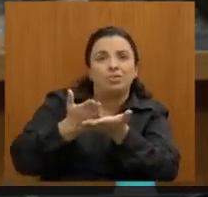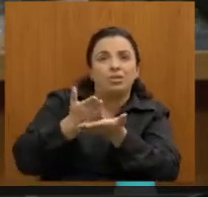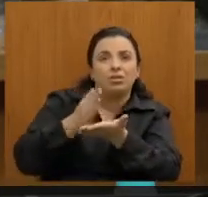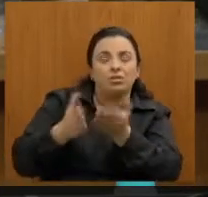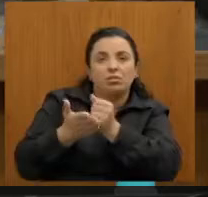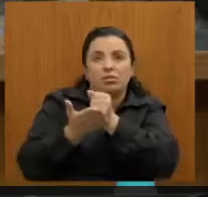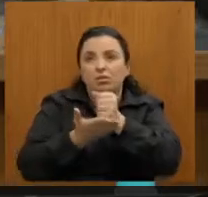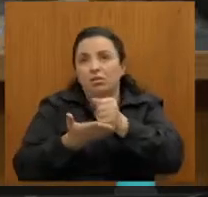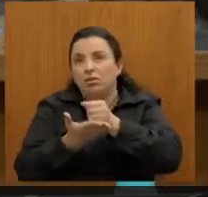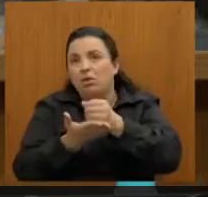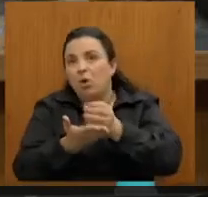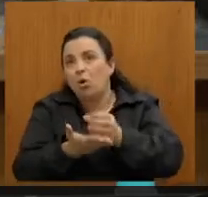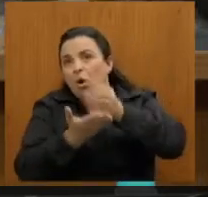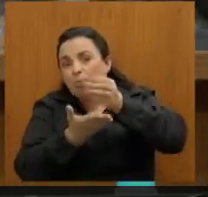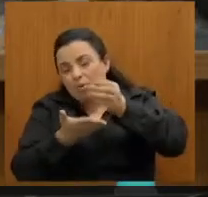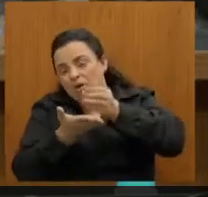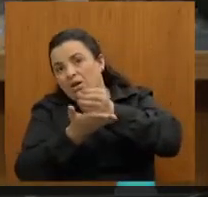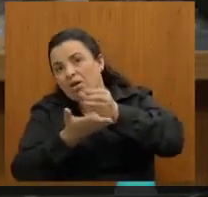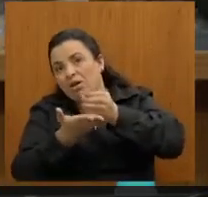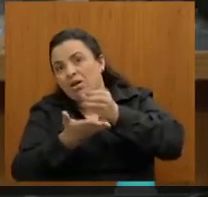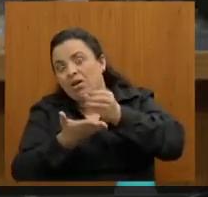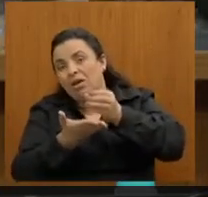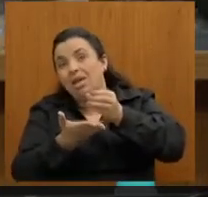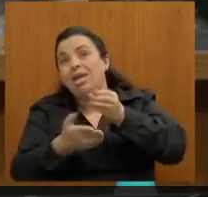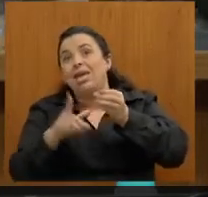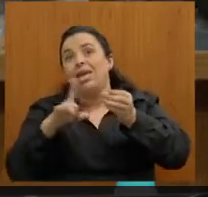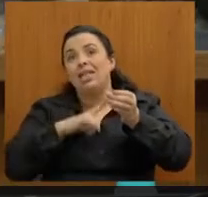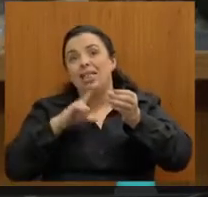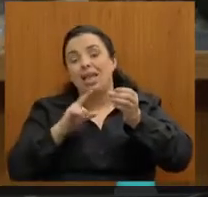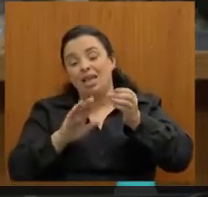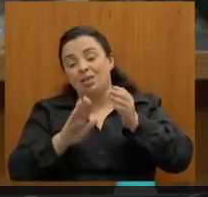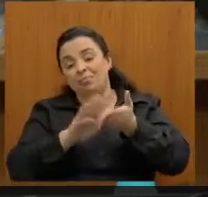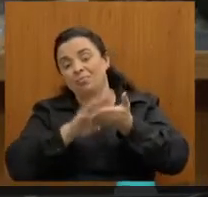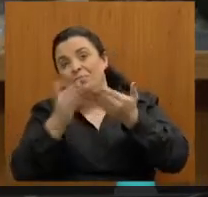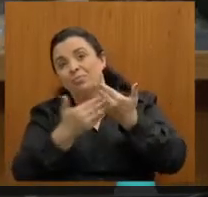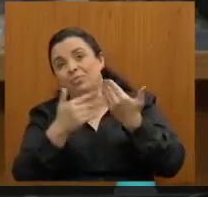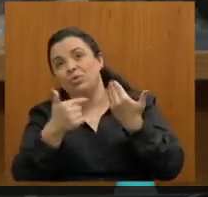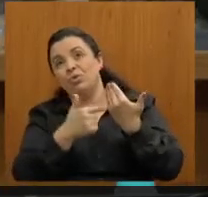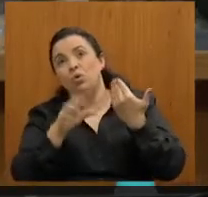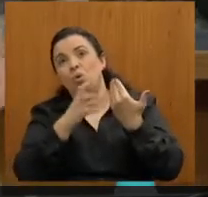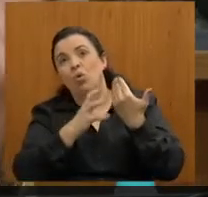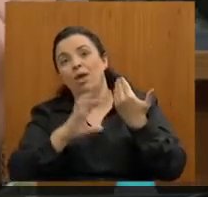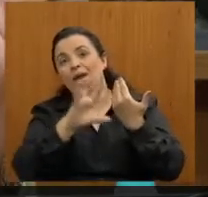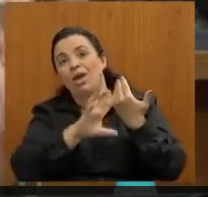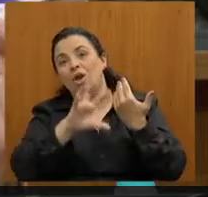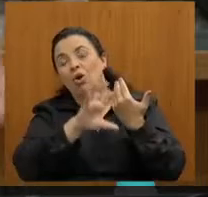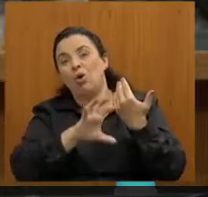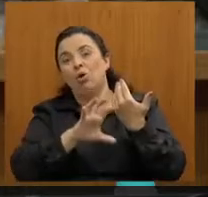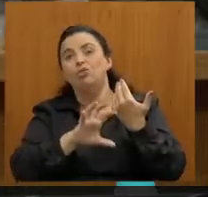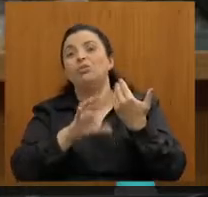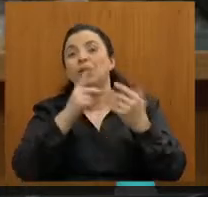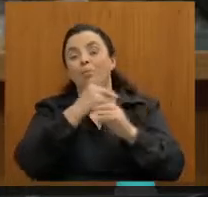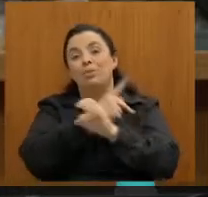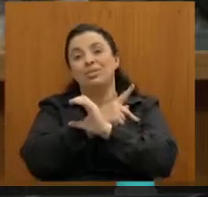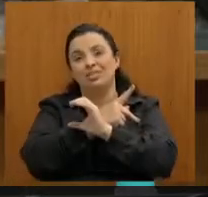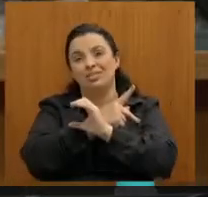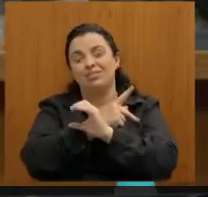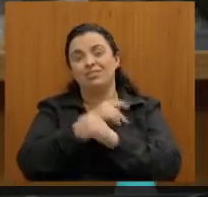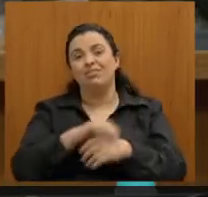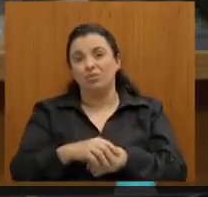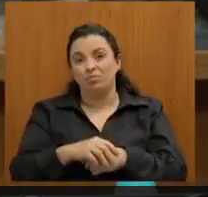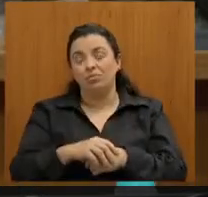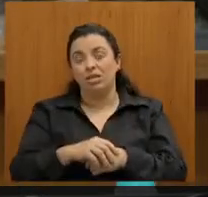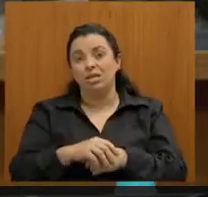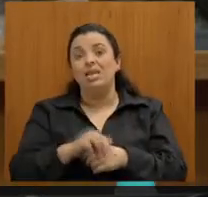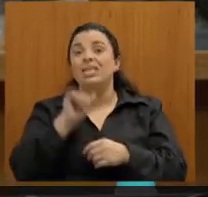especializado da Polícia Civil e nos traz informações quando os bares colocam esse